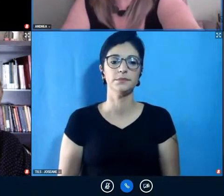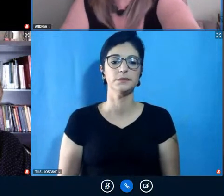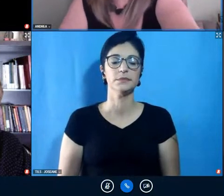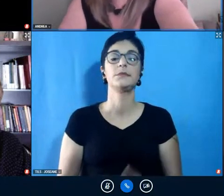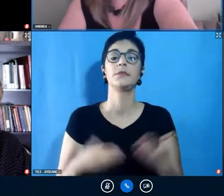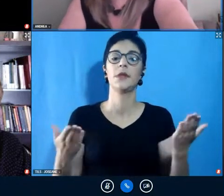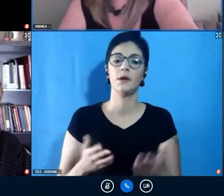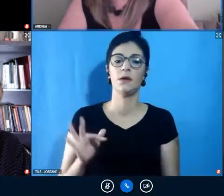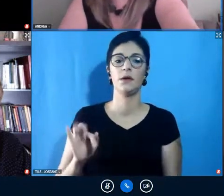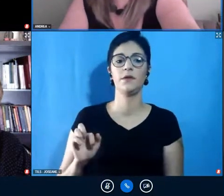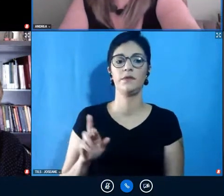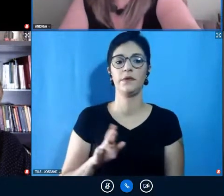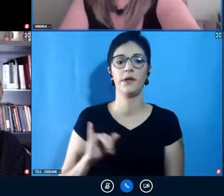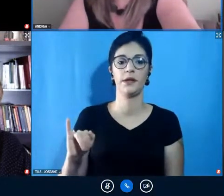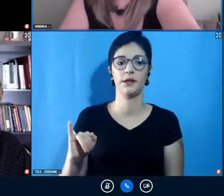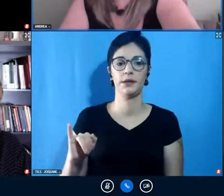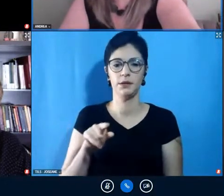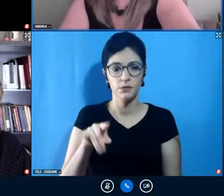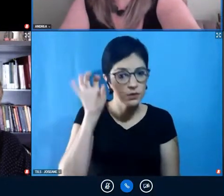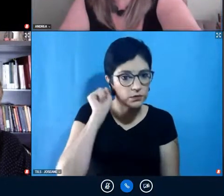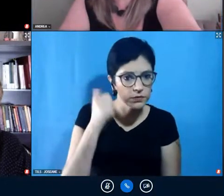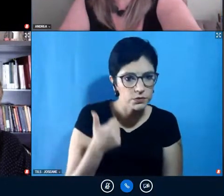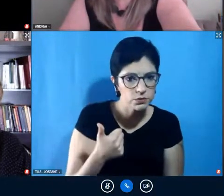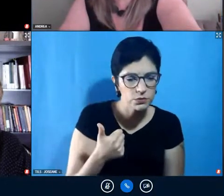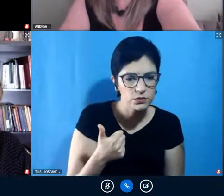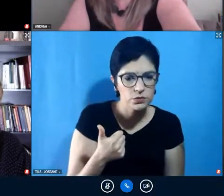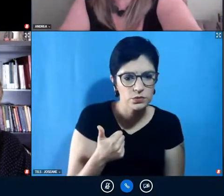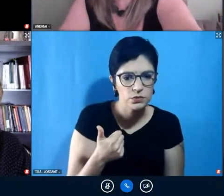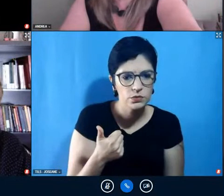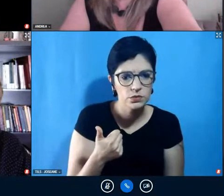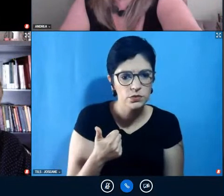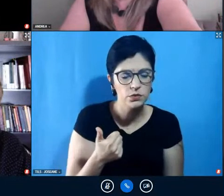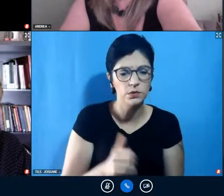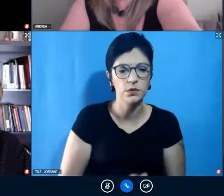Ferri, pode fazer a tua pergunta? Nos escutas?